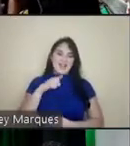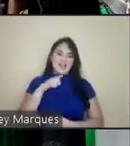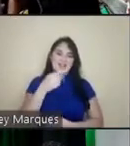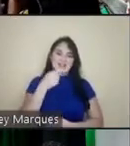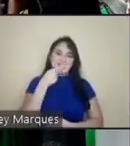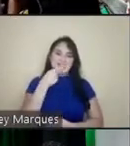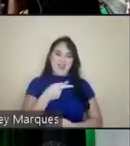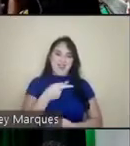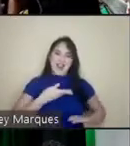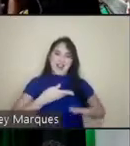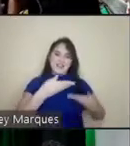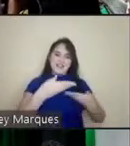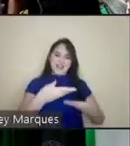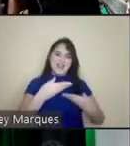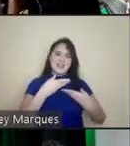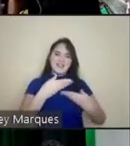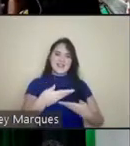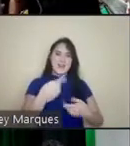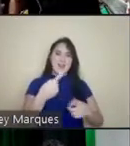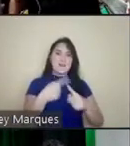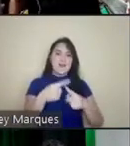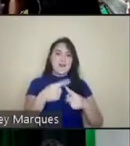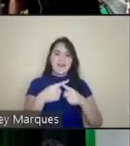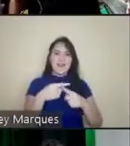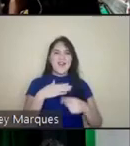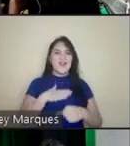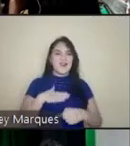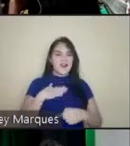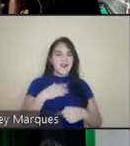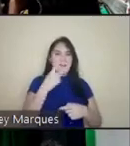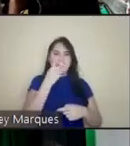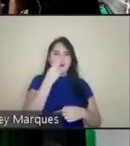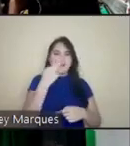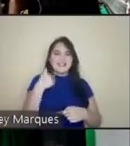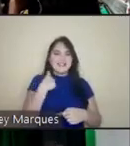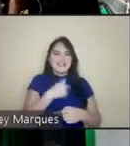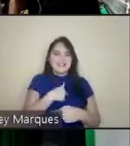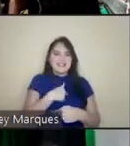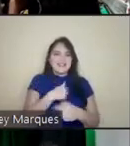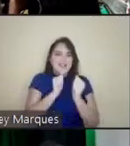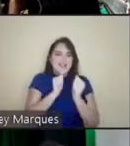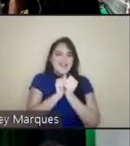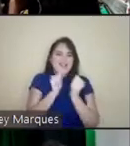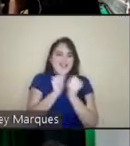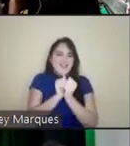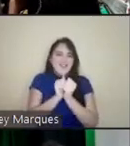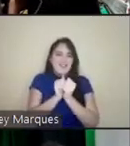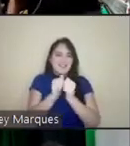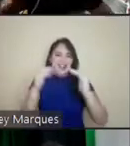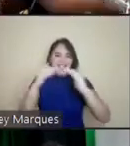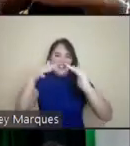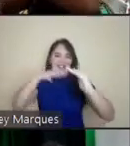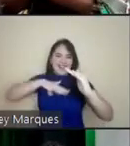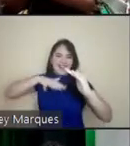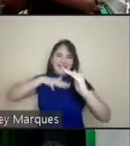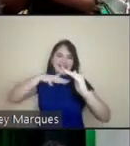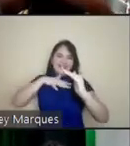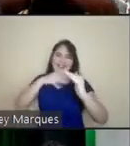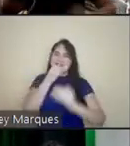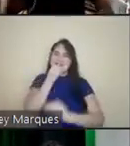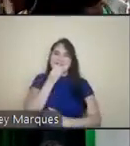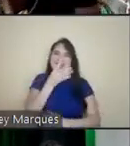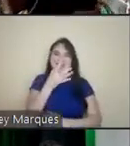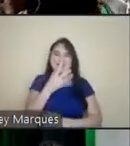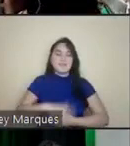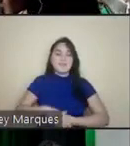cá, porque então, dá impressão que a gente está bem juntinho mesmo no quintal. Ai, como é bom. Não é? Eu